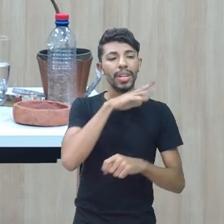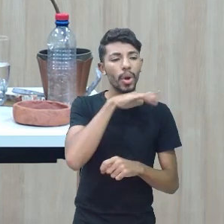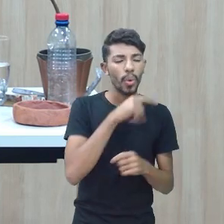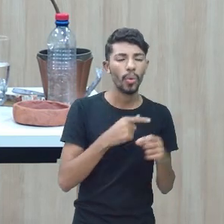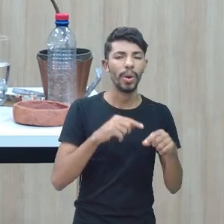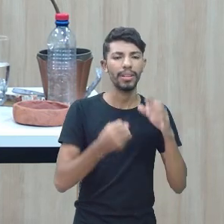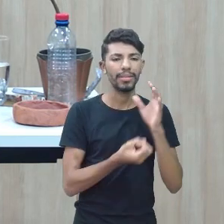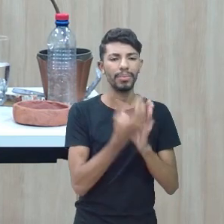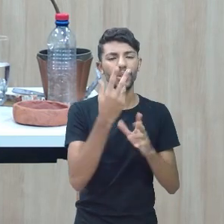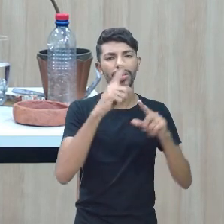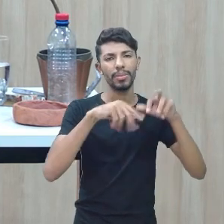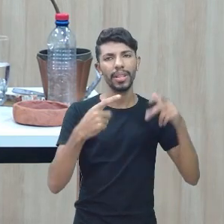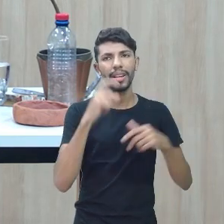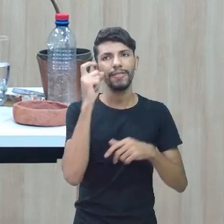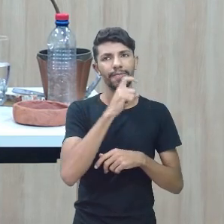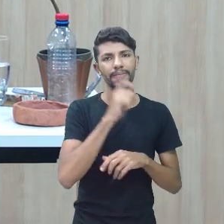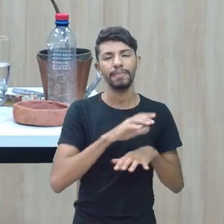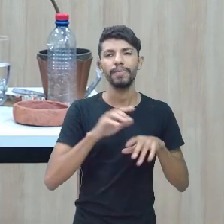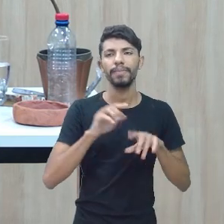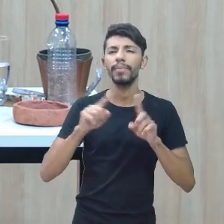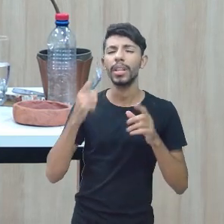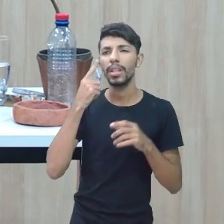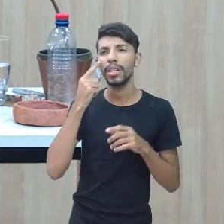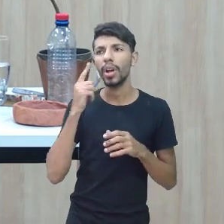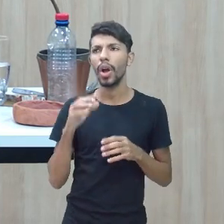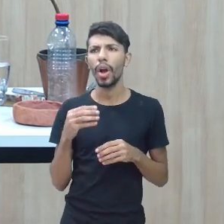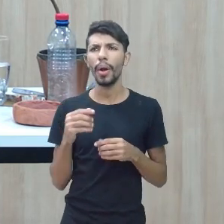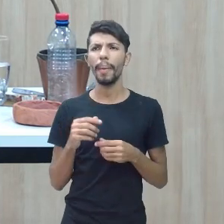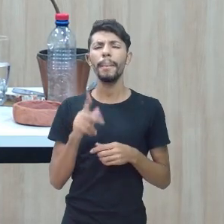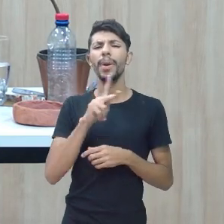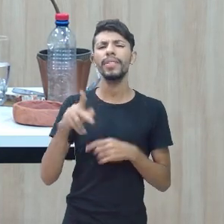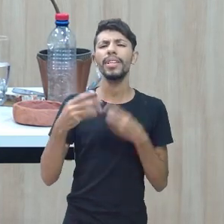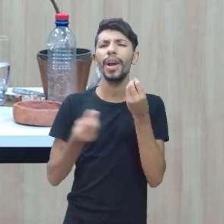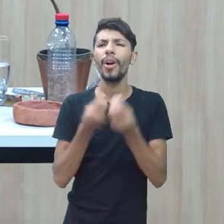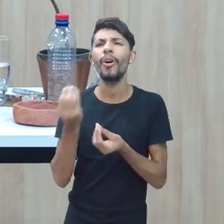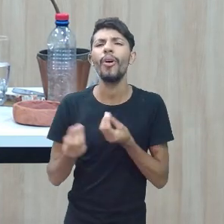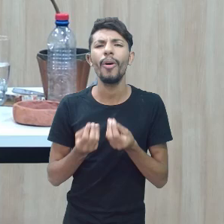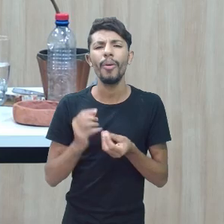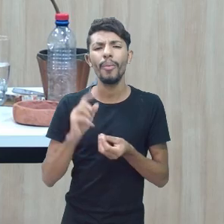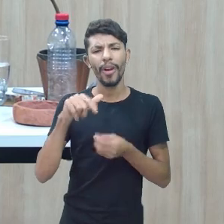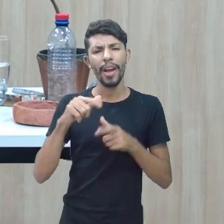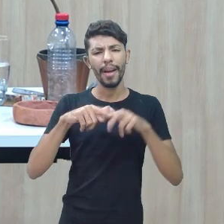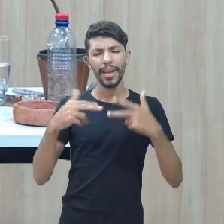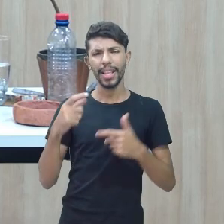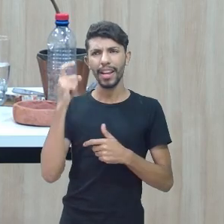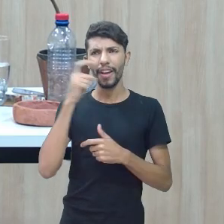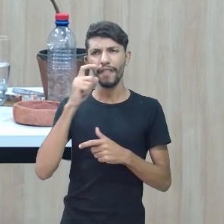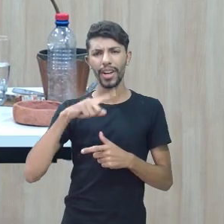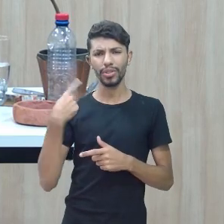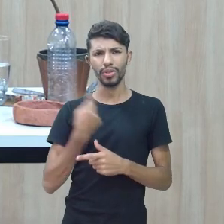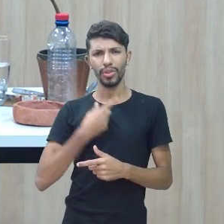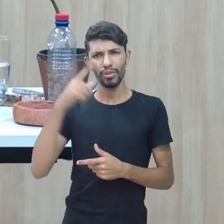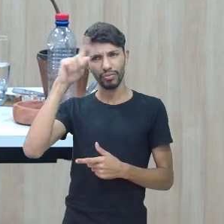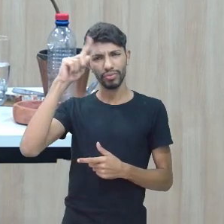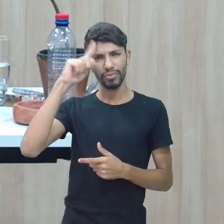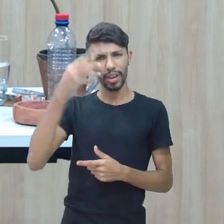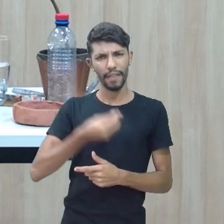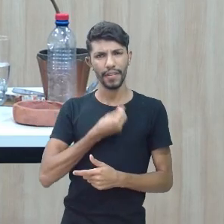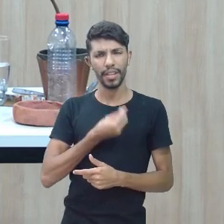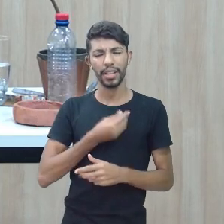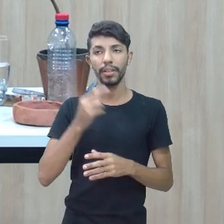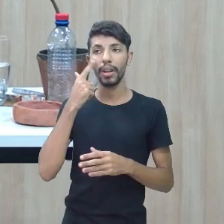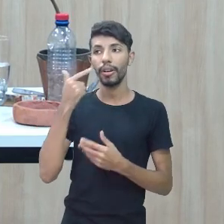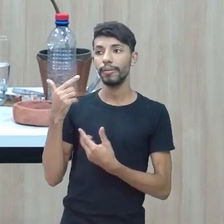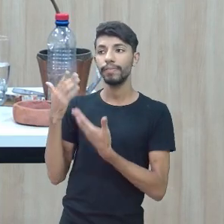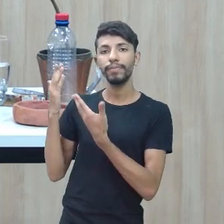aí? A senhora falou isso, mas como é esse material sintético no nosso dia a dia? Eu coloquei alguns aqui para vocês, mas agora a gente